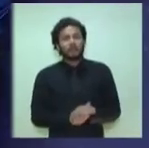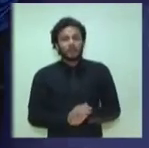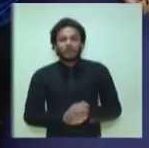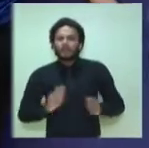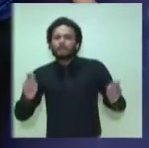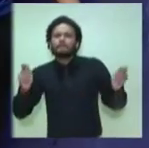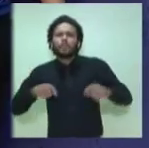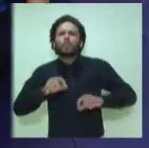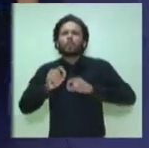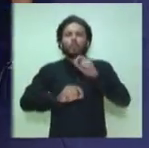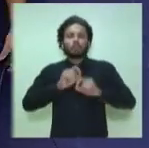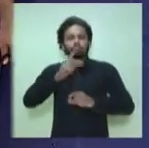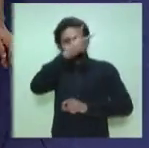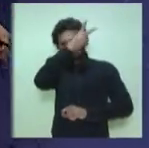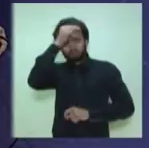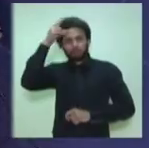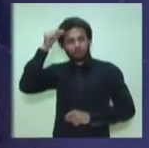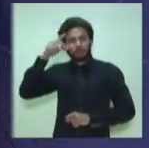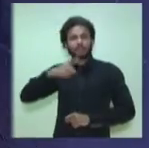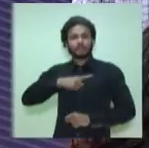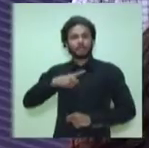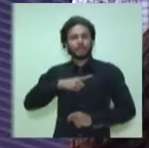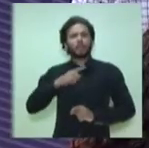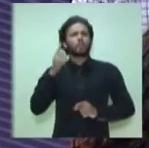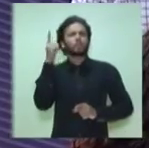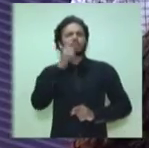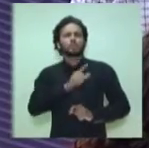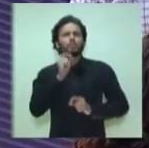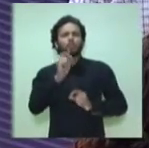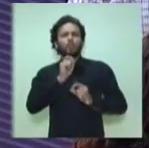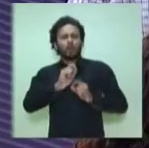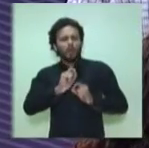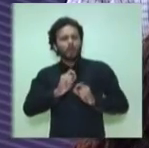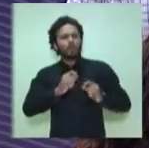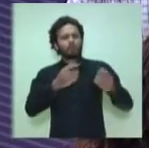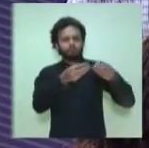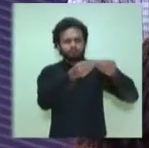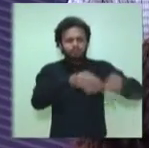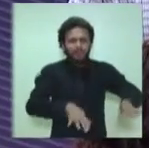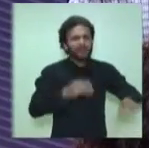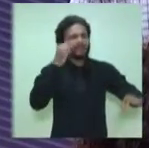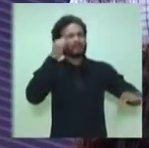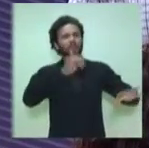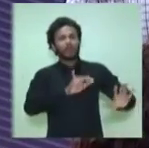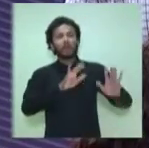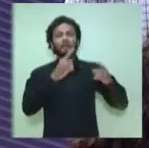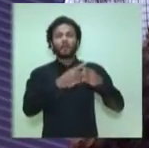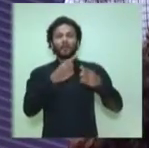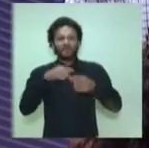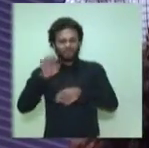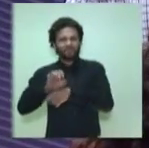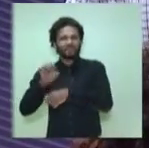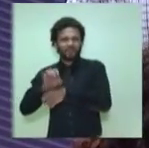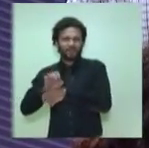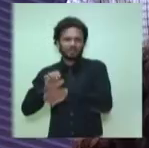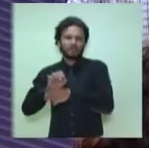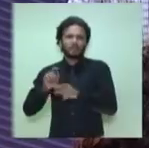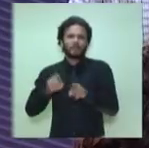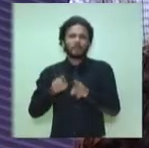prefeitura tem de enfrentar a crise do desemprego é muito menor do que a do Estado e a do Estado muito menor do que